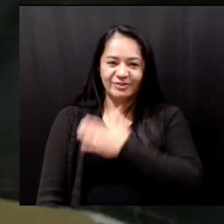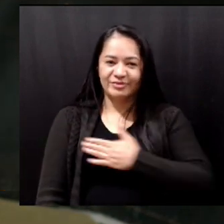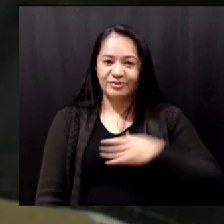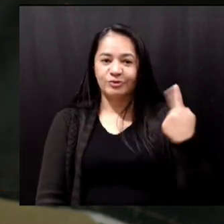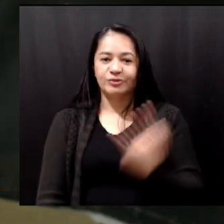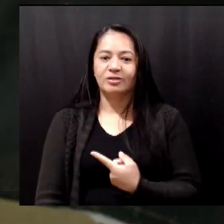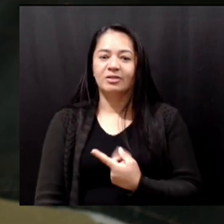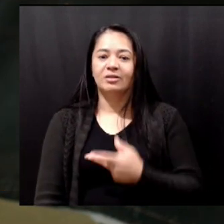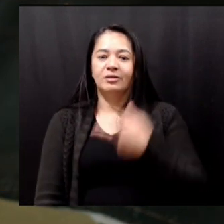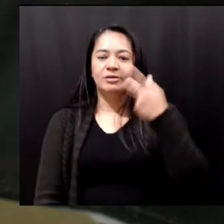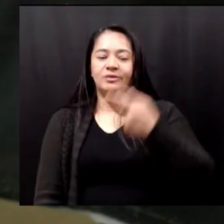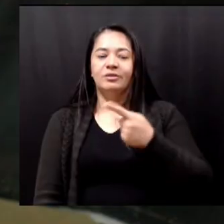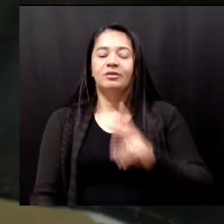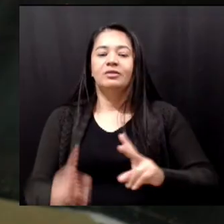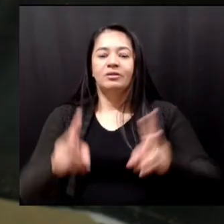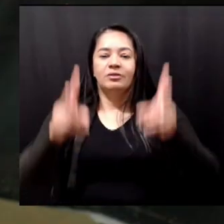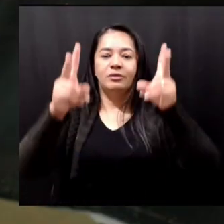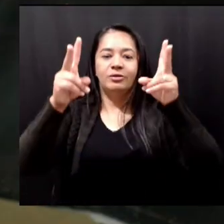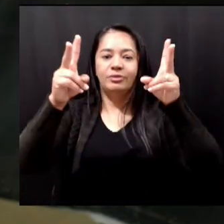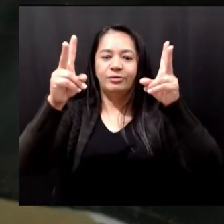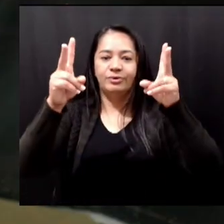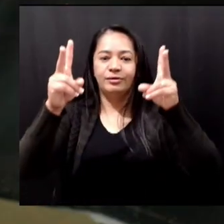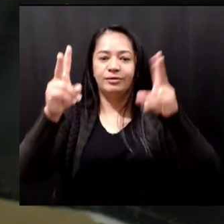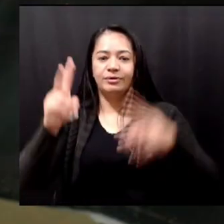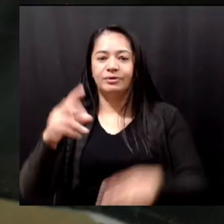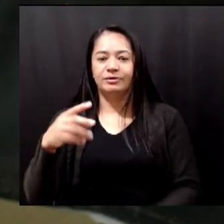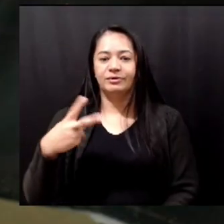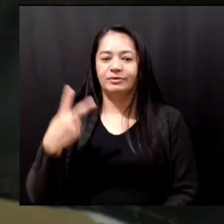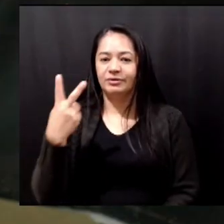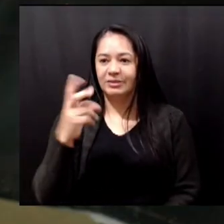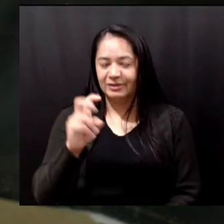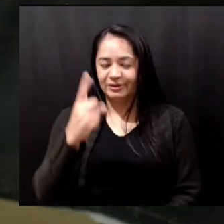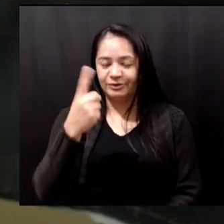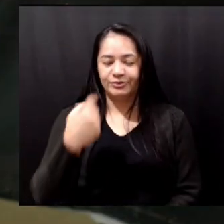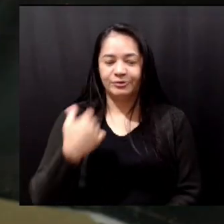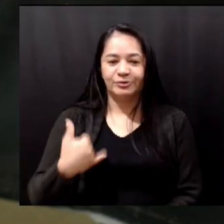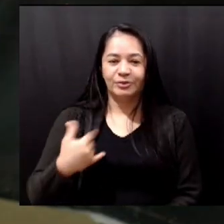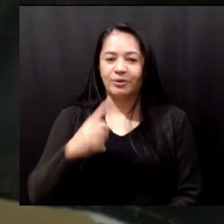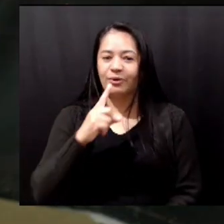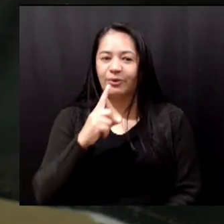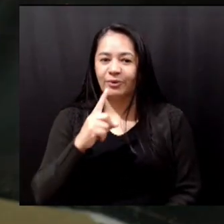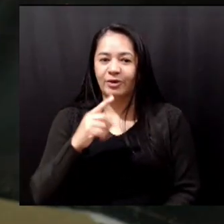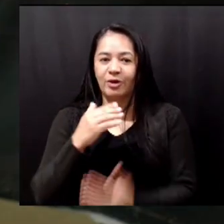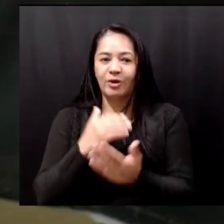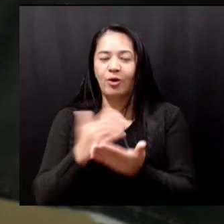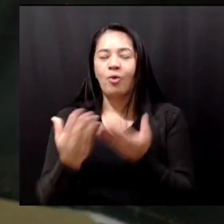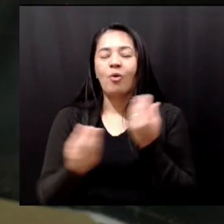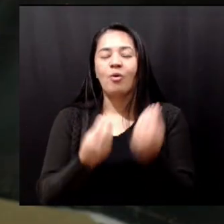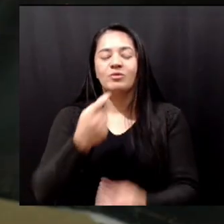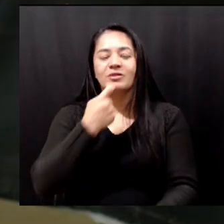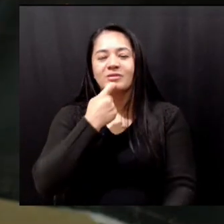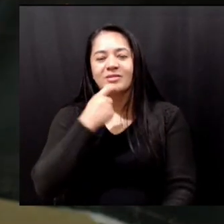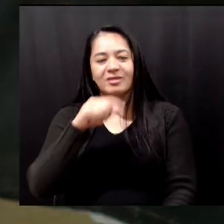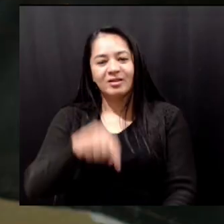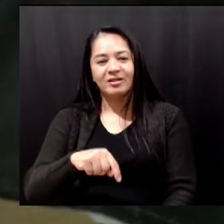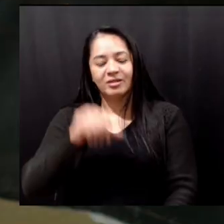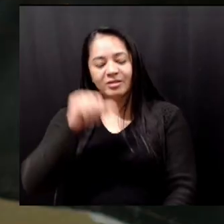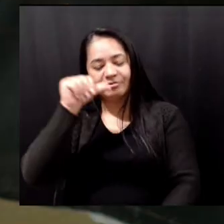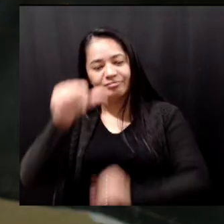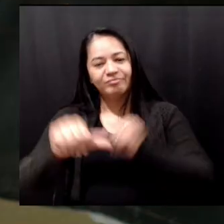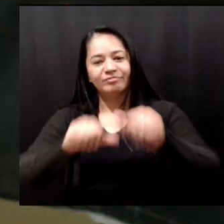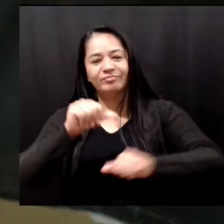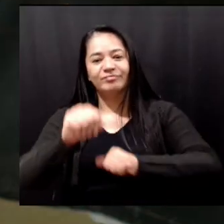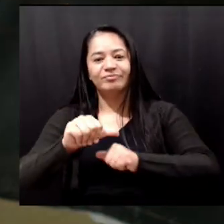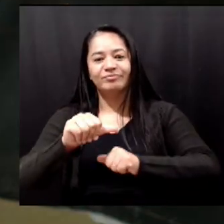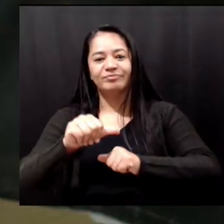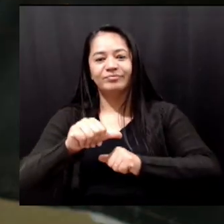continuar falando então dos 251 anos de Campinas e de como essa cidade é uma cidade que transforma, né? Afinal de contas, Campinas é